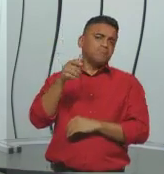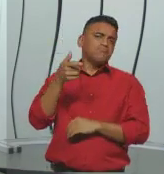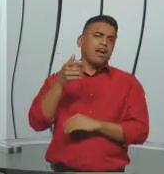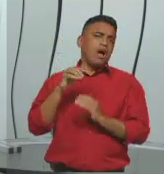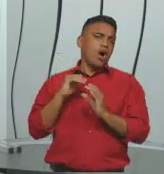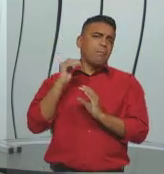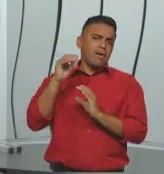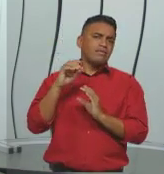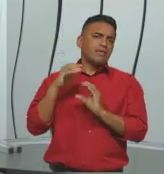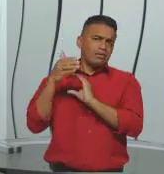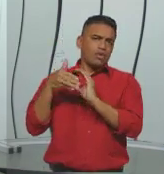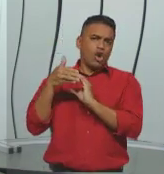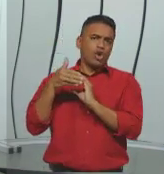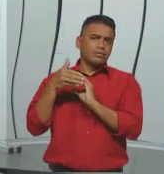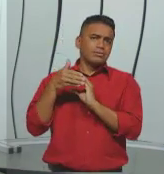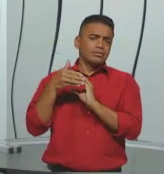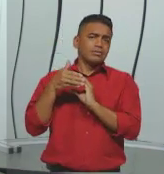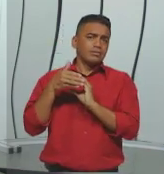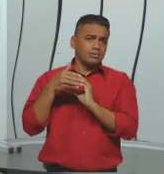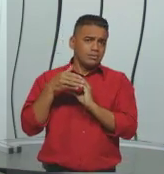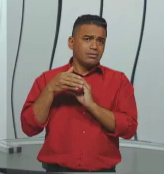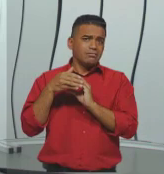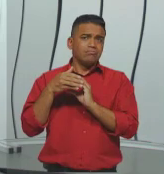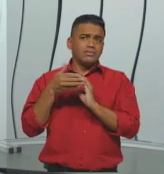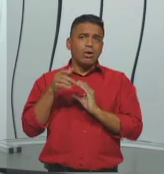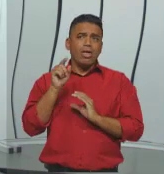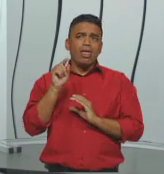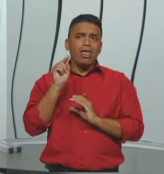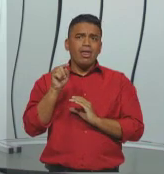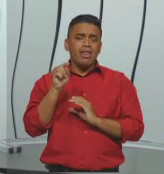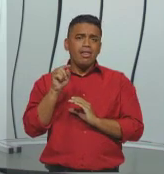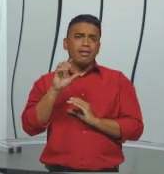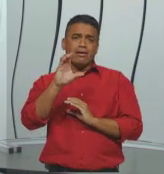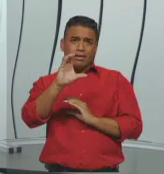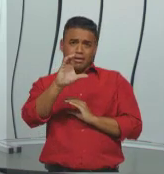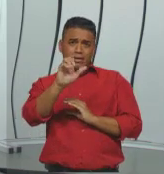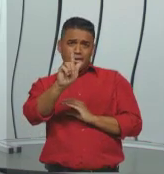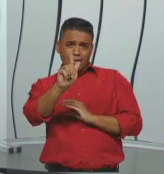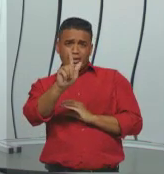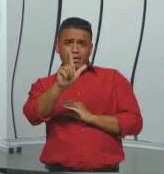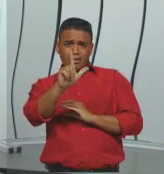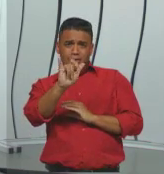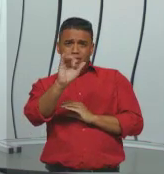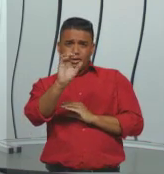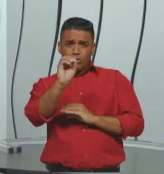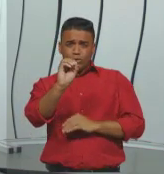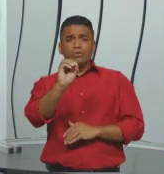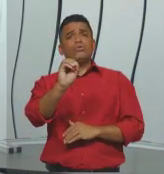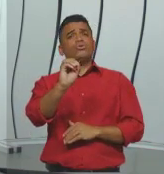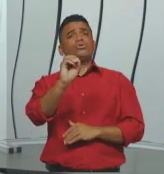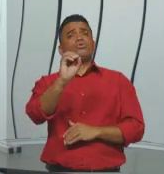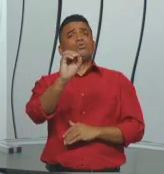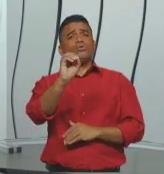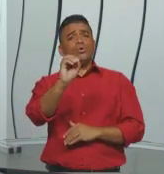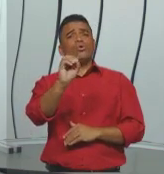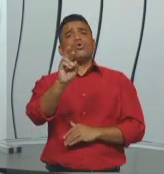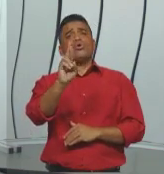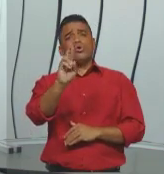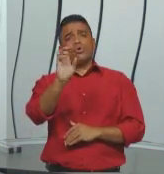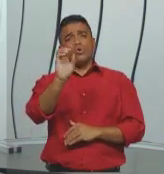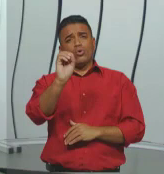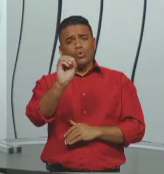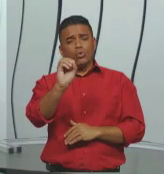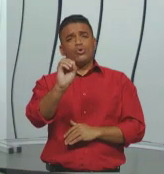de glicose porque muitos glicocorticoides estão envolvidos na transformação de proteínas e de lipídios